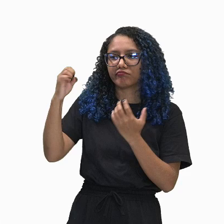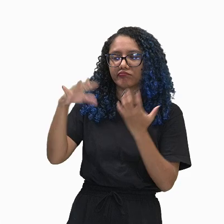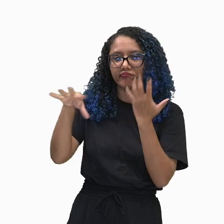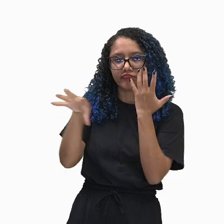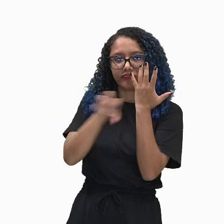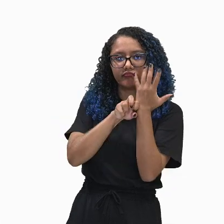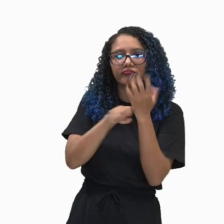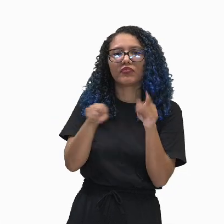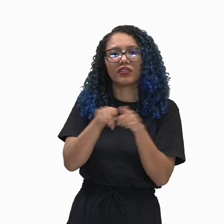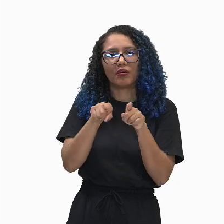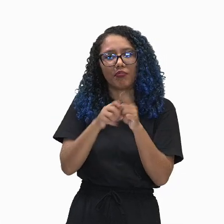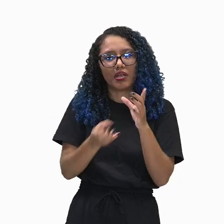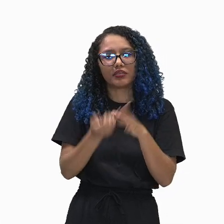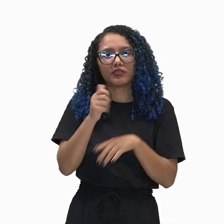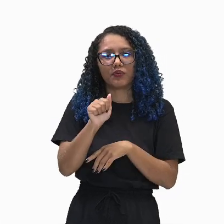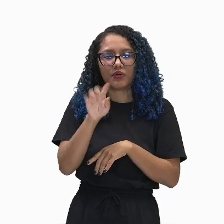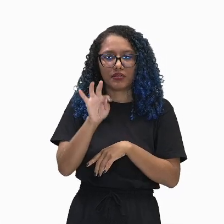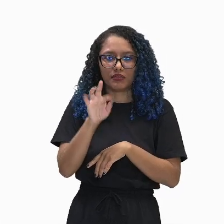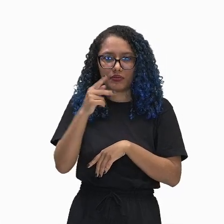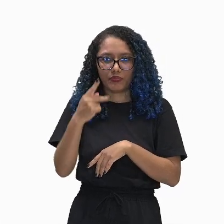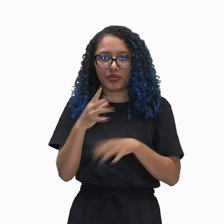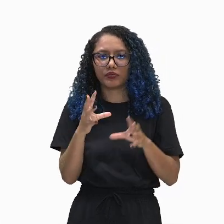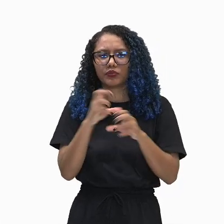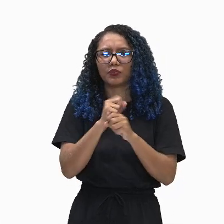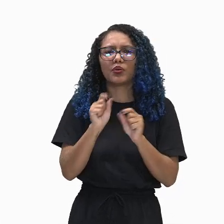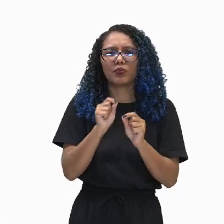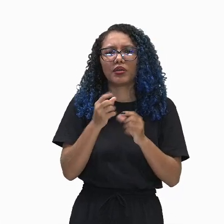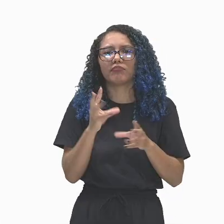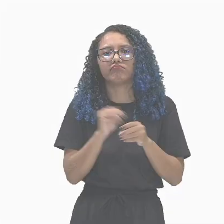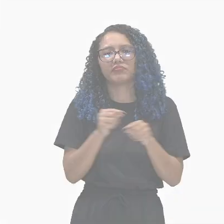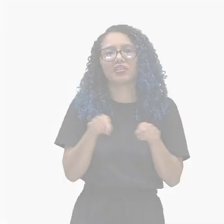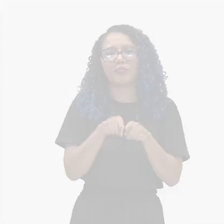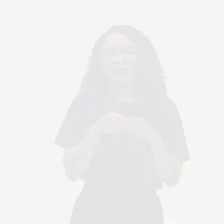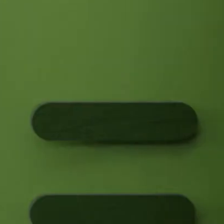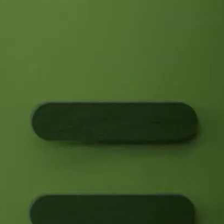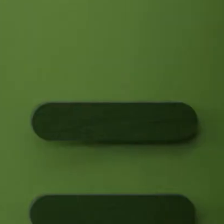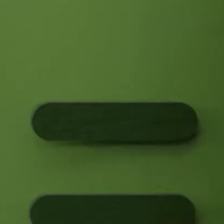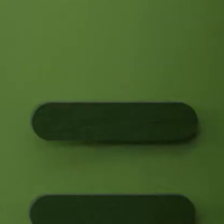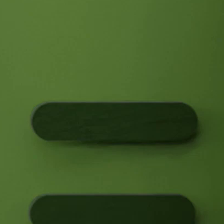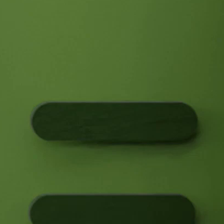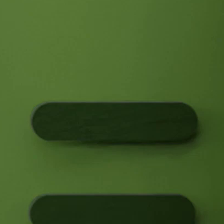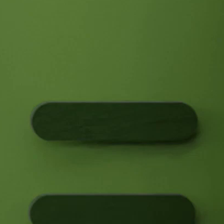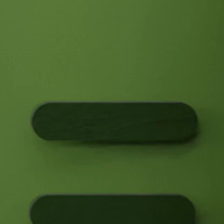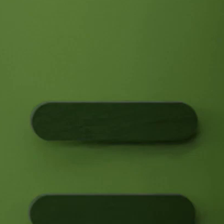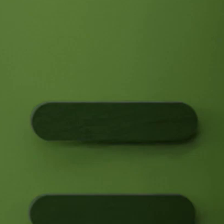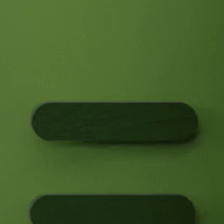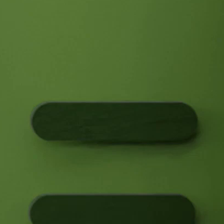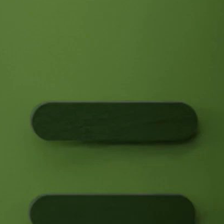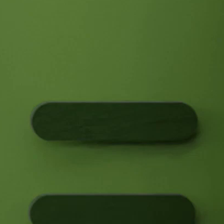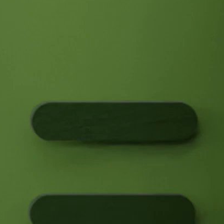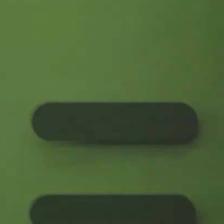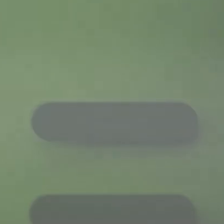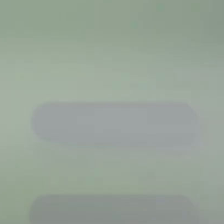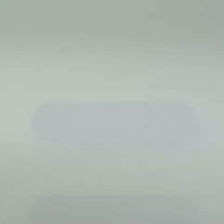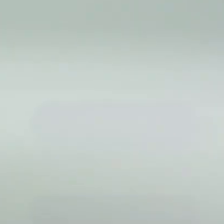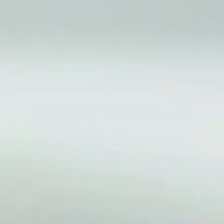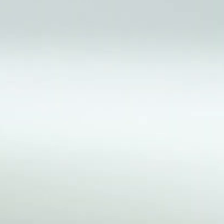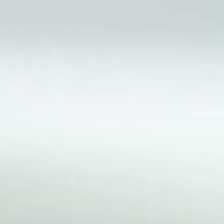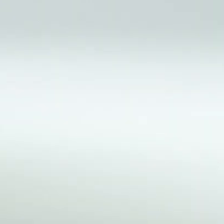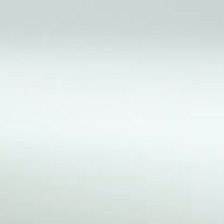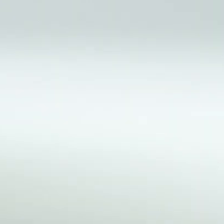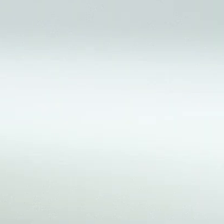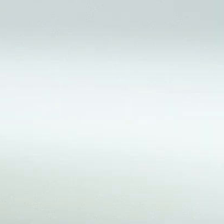de ATP. Fase escura, síntese e armazenamento de carboidrato. Então, vamos começar a nossa aula?